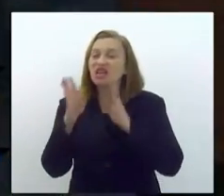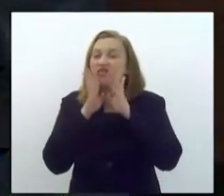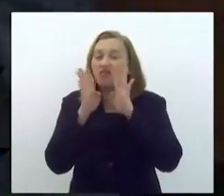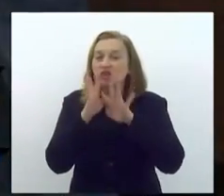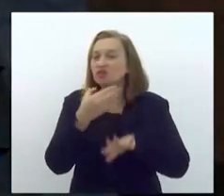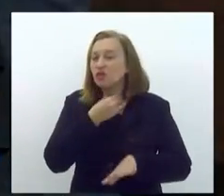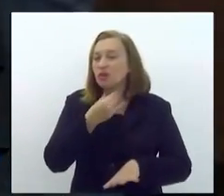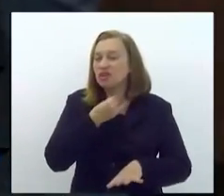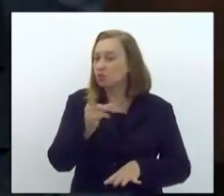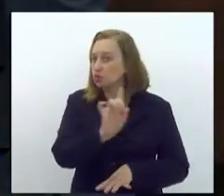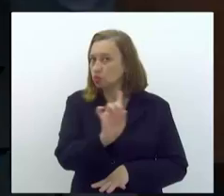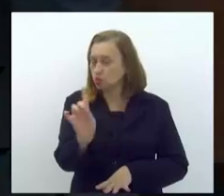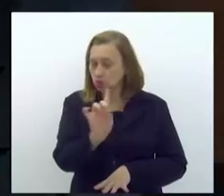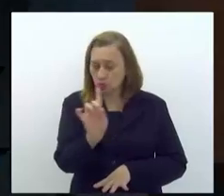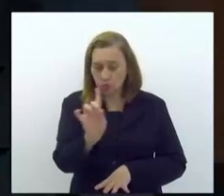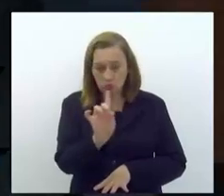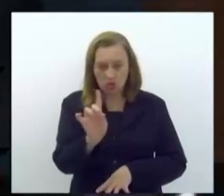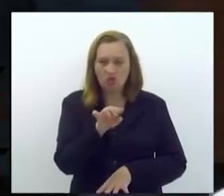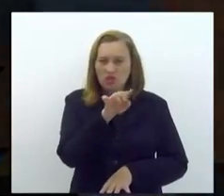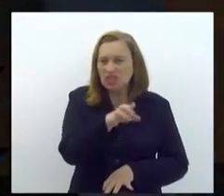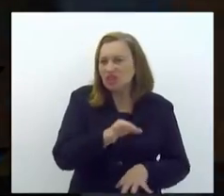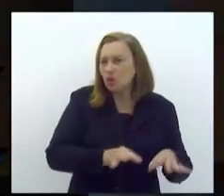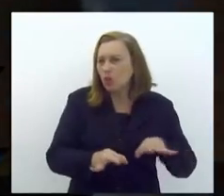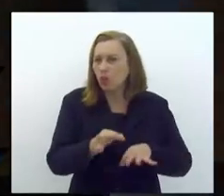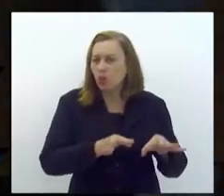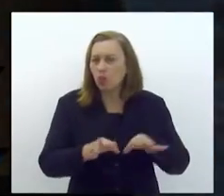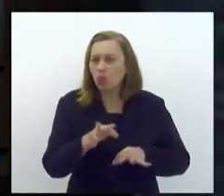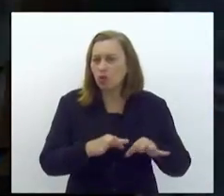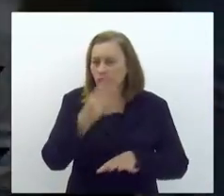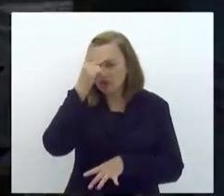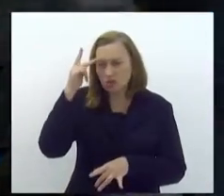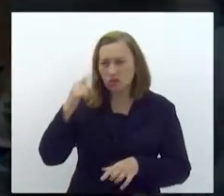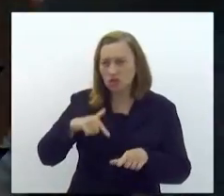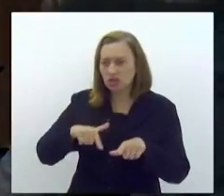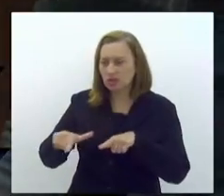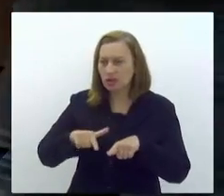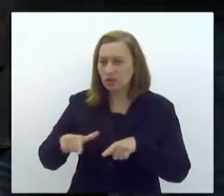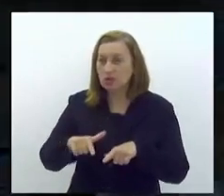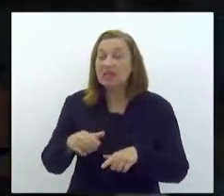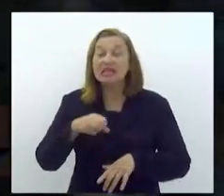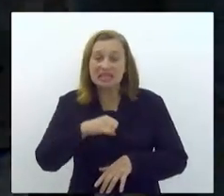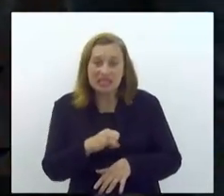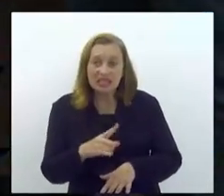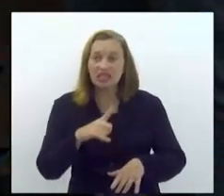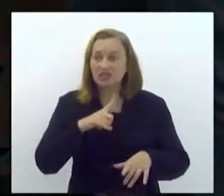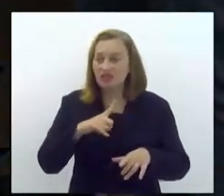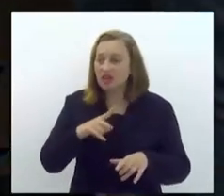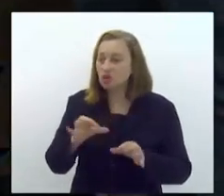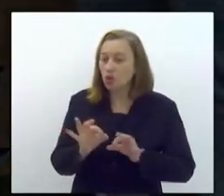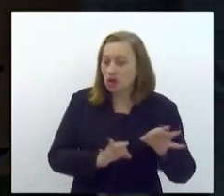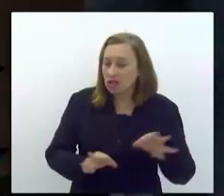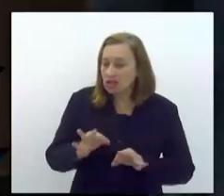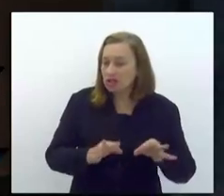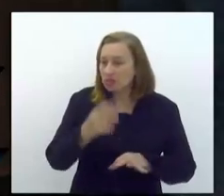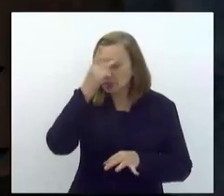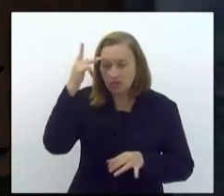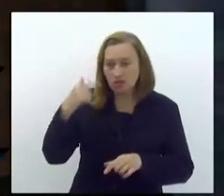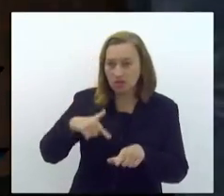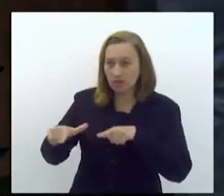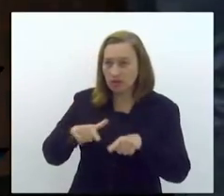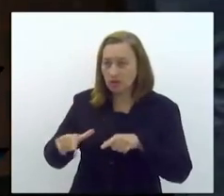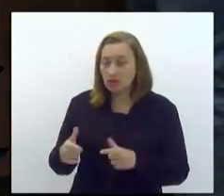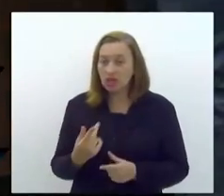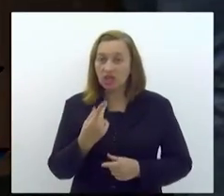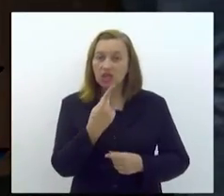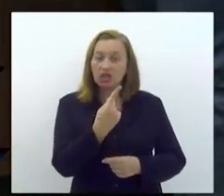justificativa de que você estaria organizando trabalhadores e se estivesse organizando estava no seu direito e aí